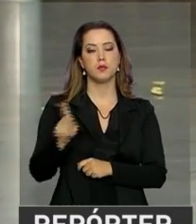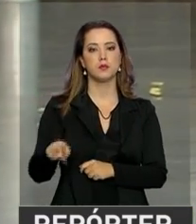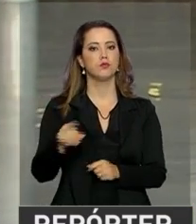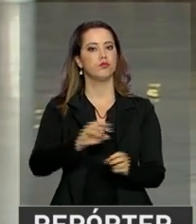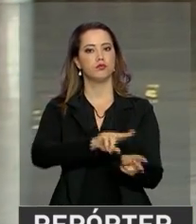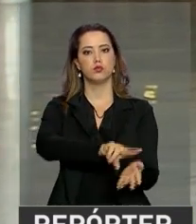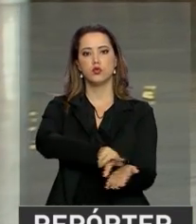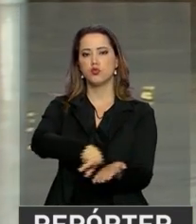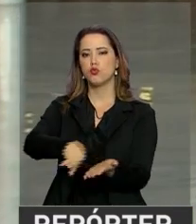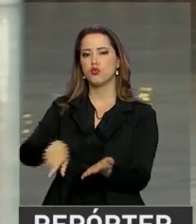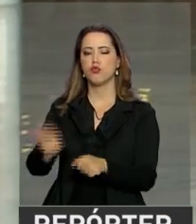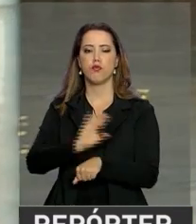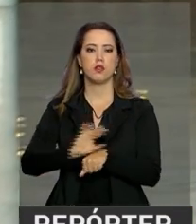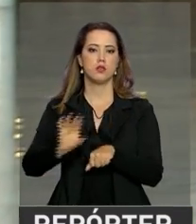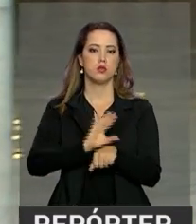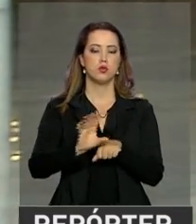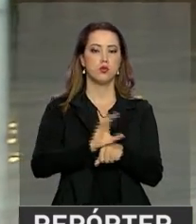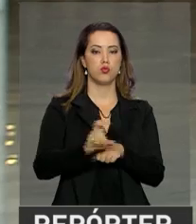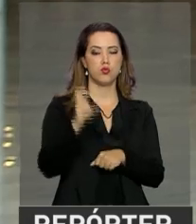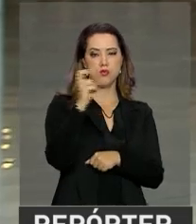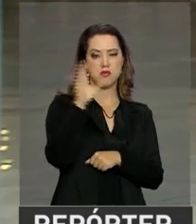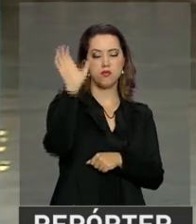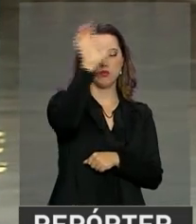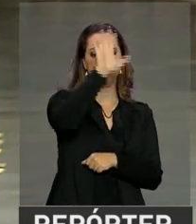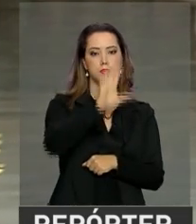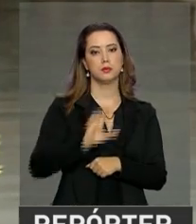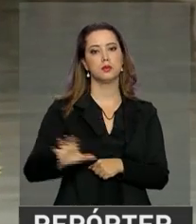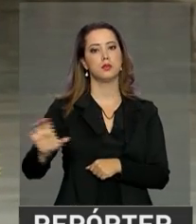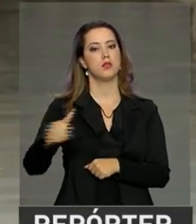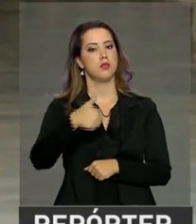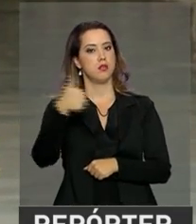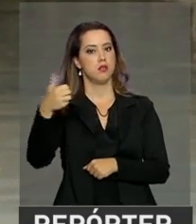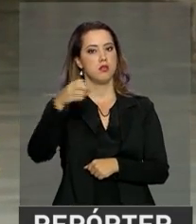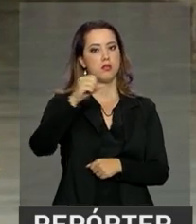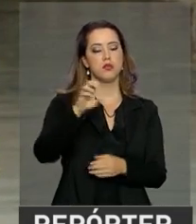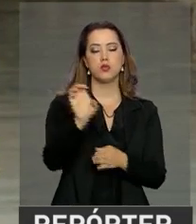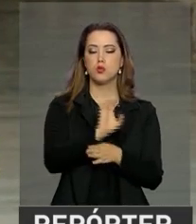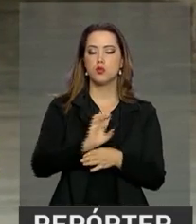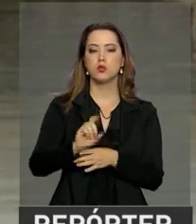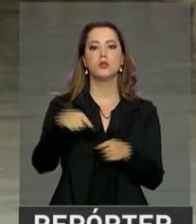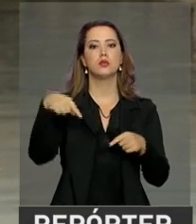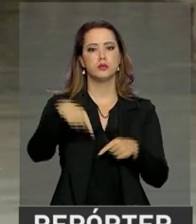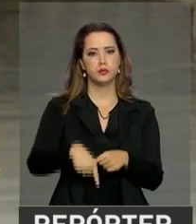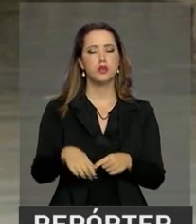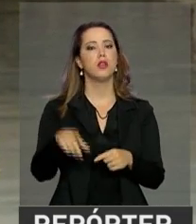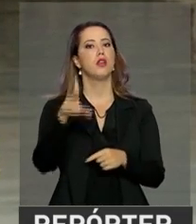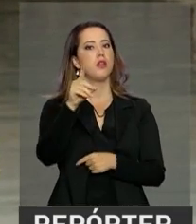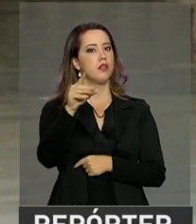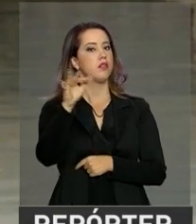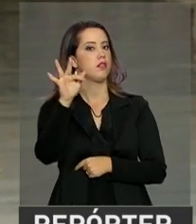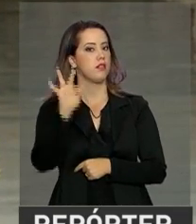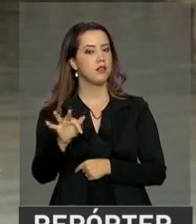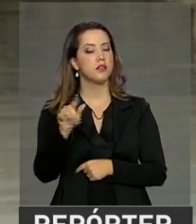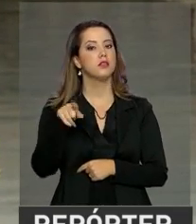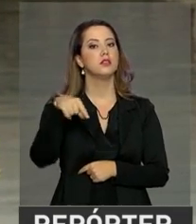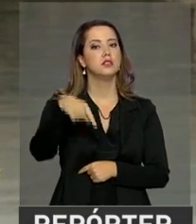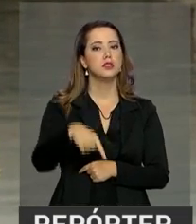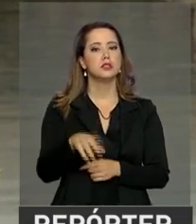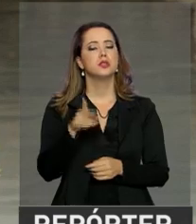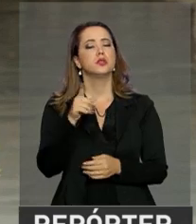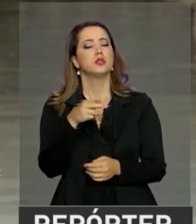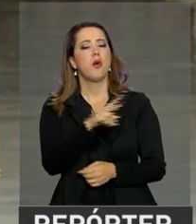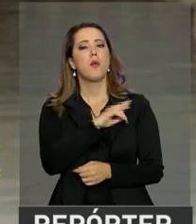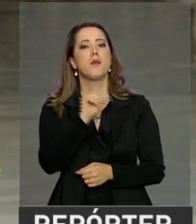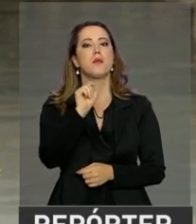esses cursos nas cinco regiões do país em 19 estados e no distrito federal essa autorização do Ministério da Educação representa